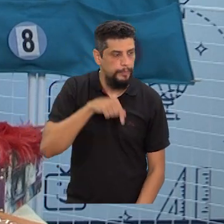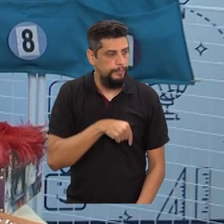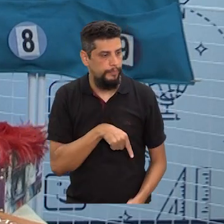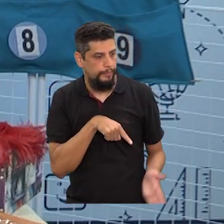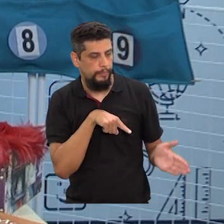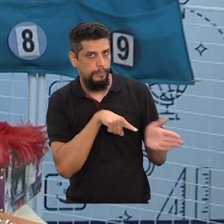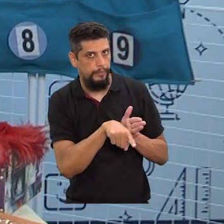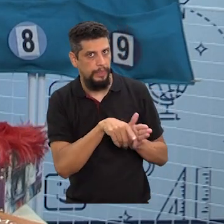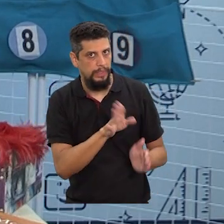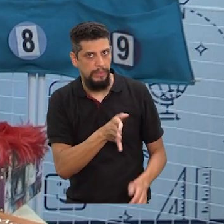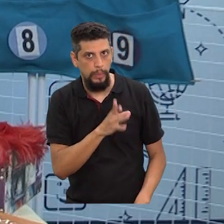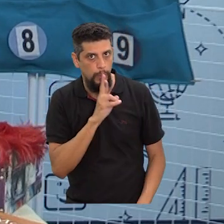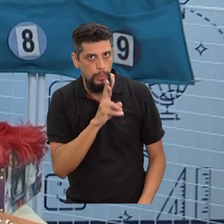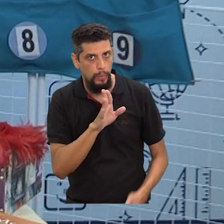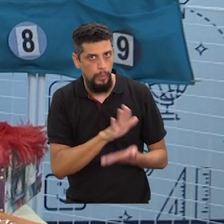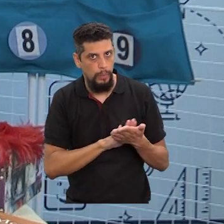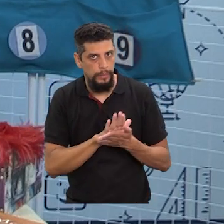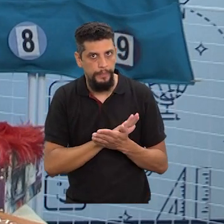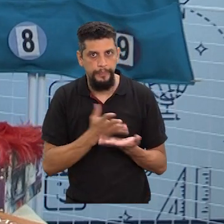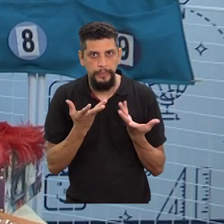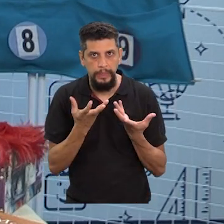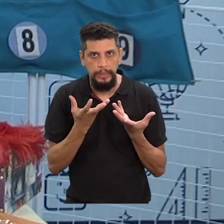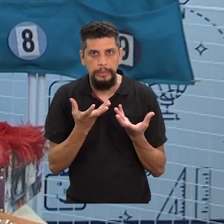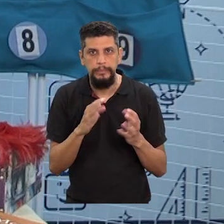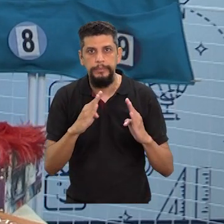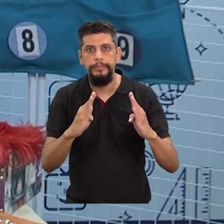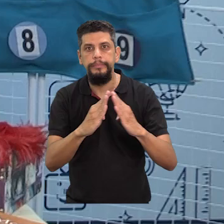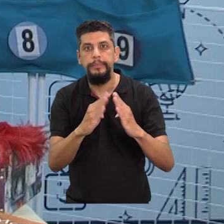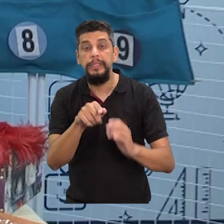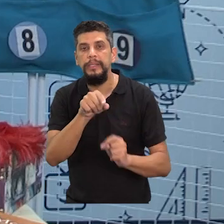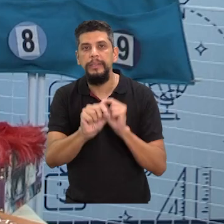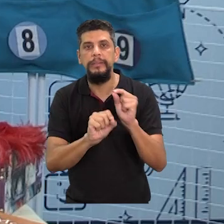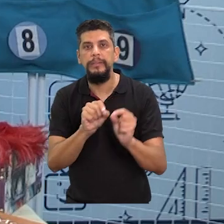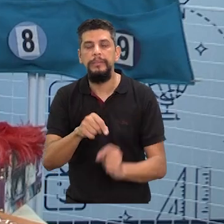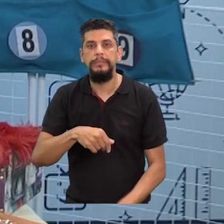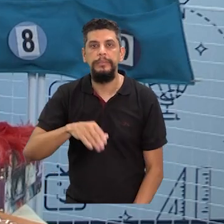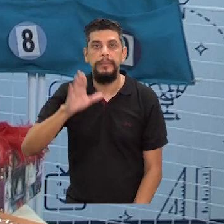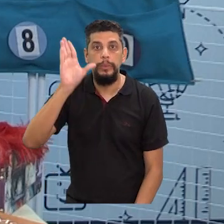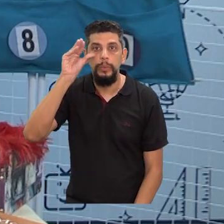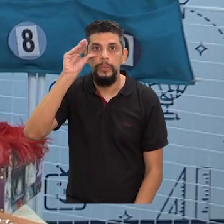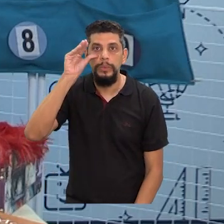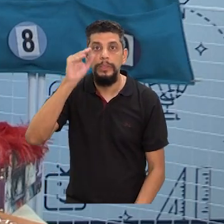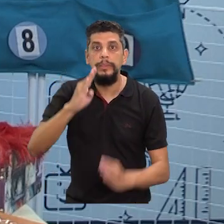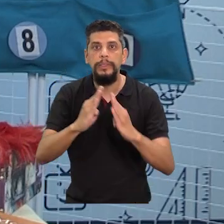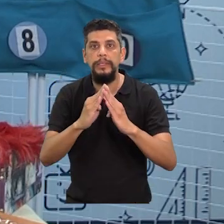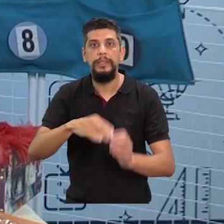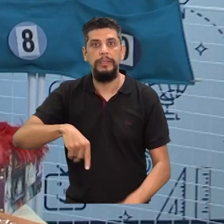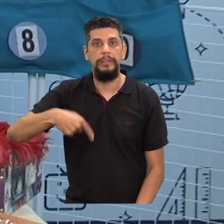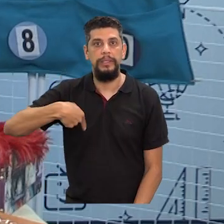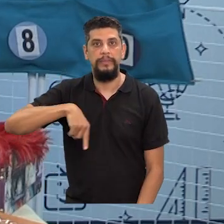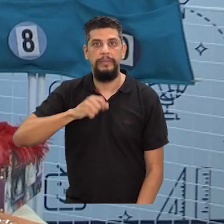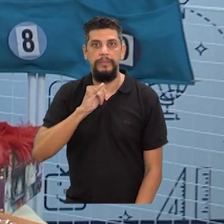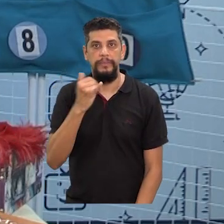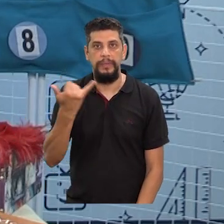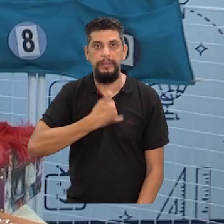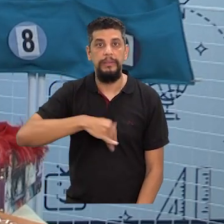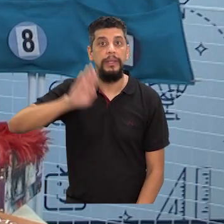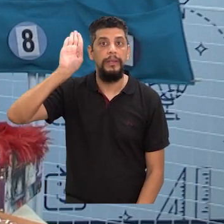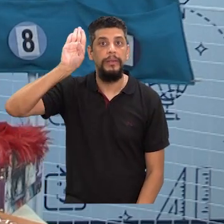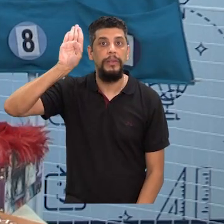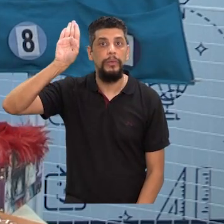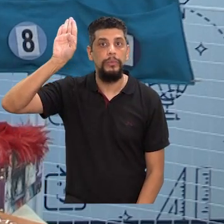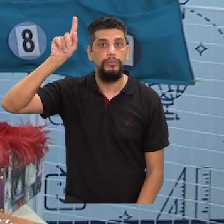uma pergunta e não responde de imediato, certo? Então eu quero perguntar: quem aí em casa é curioso? Fala eu para mim.